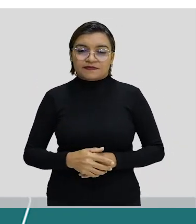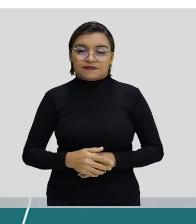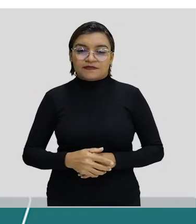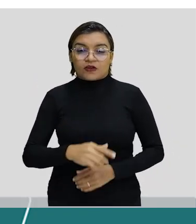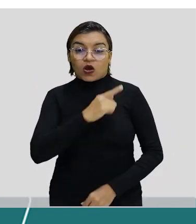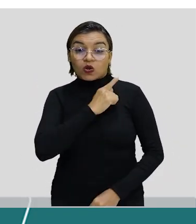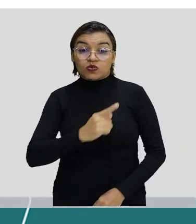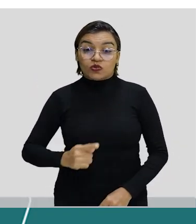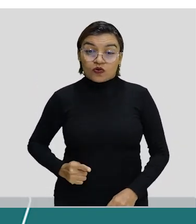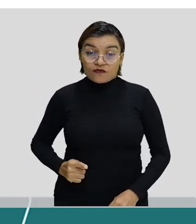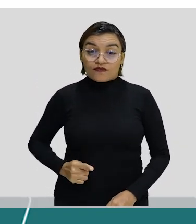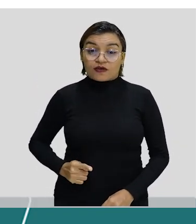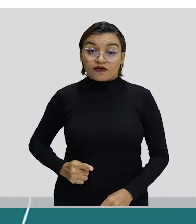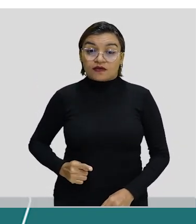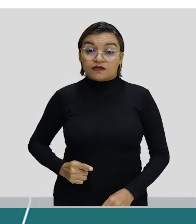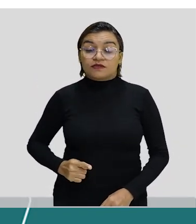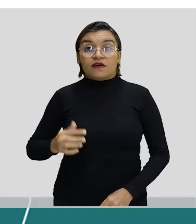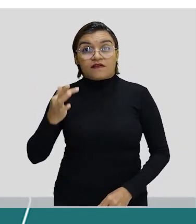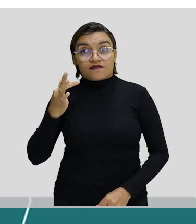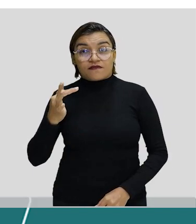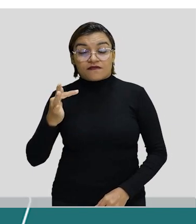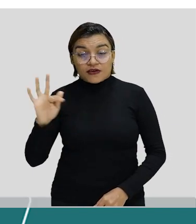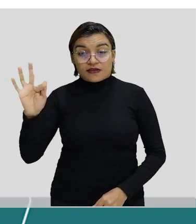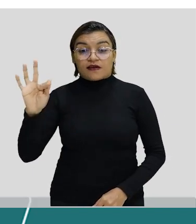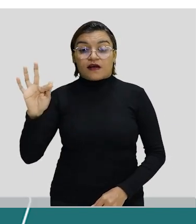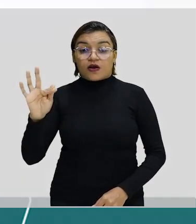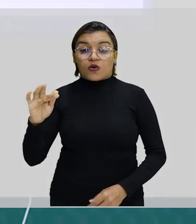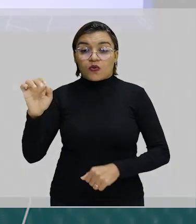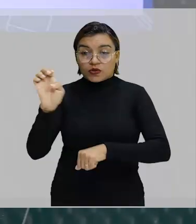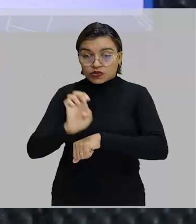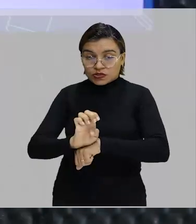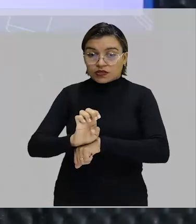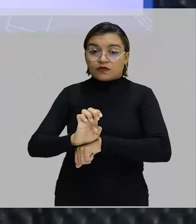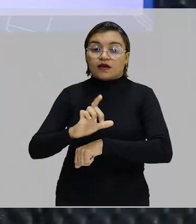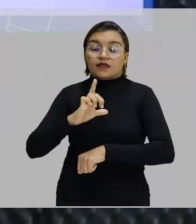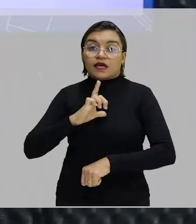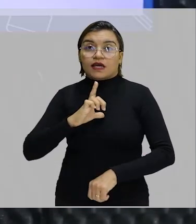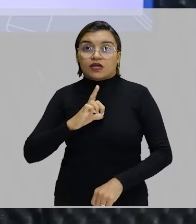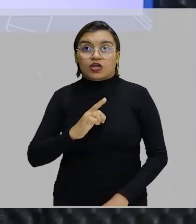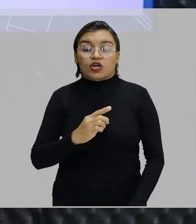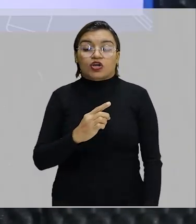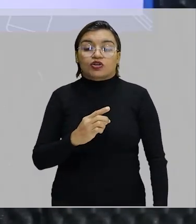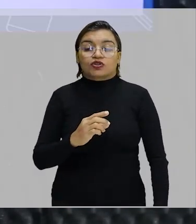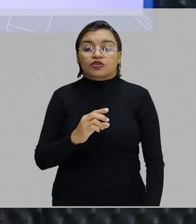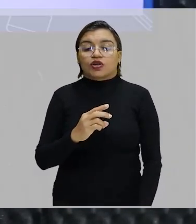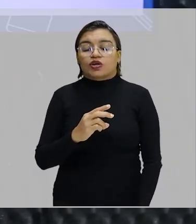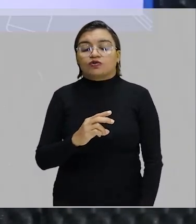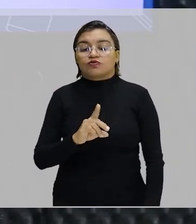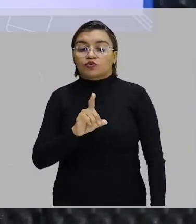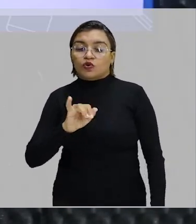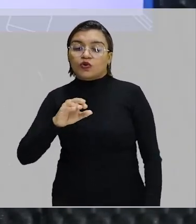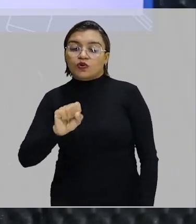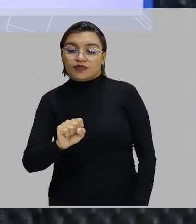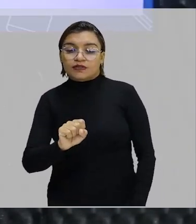e estadual, consumiu 2 anos e meios.